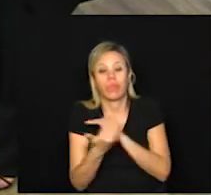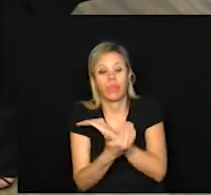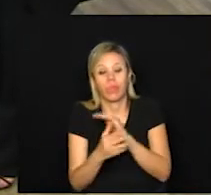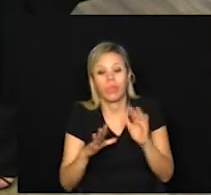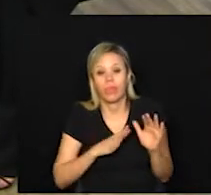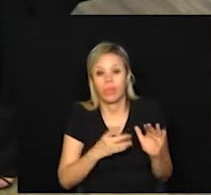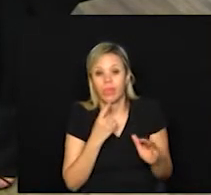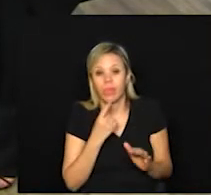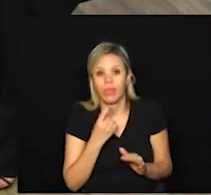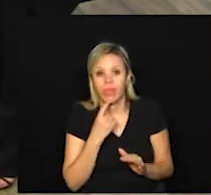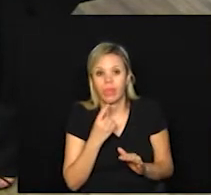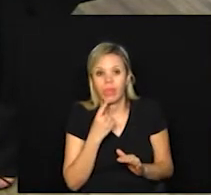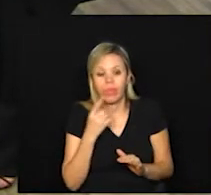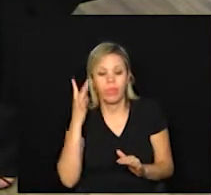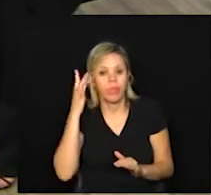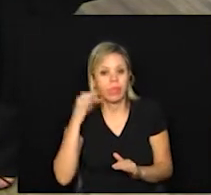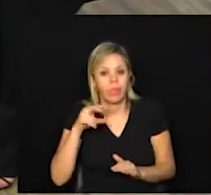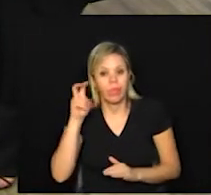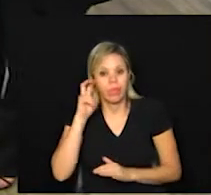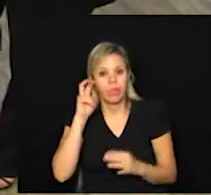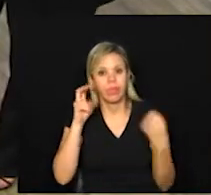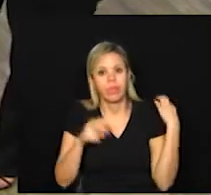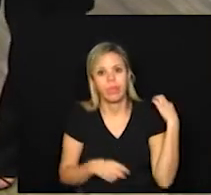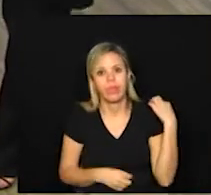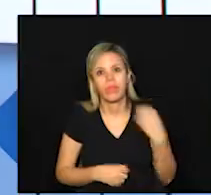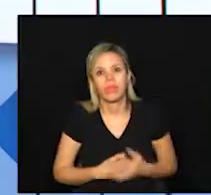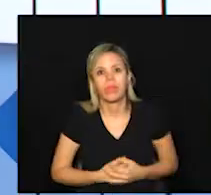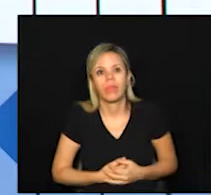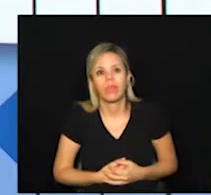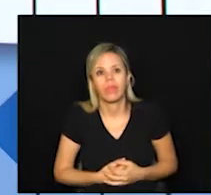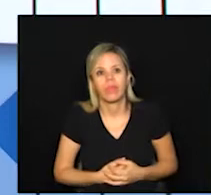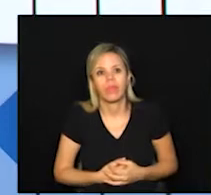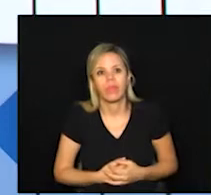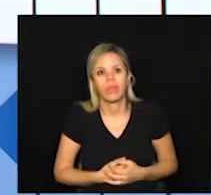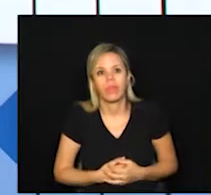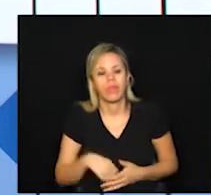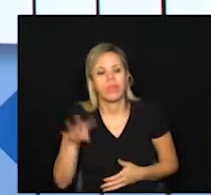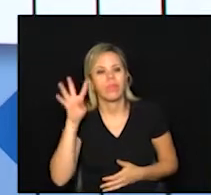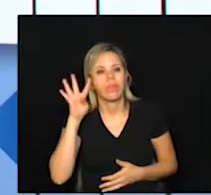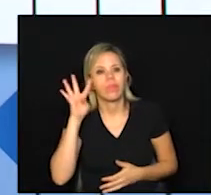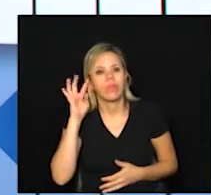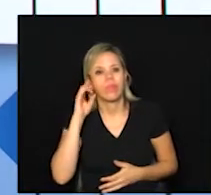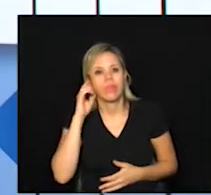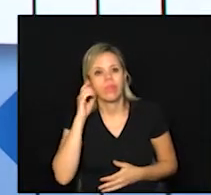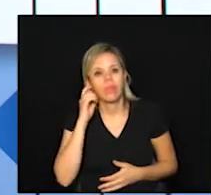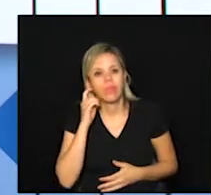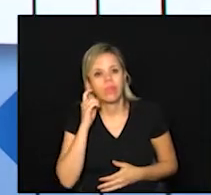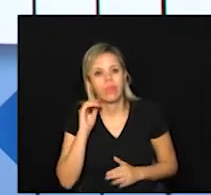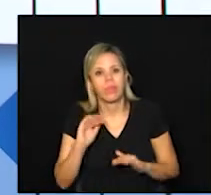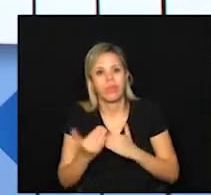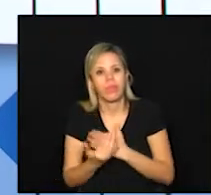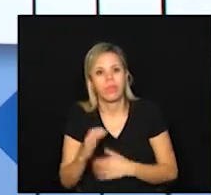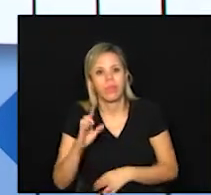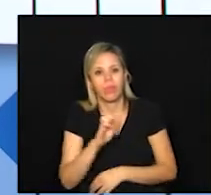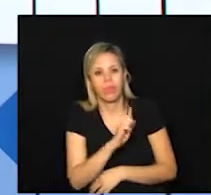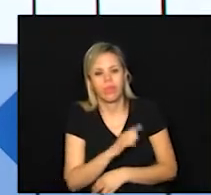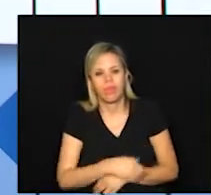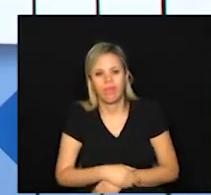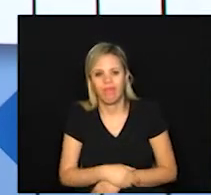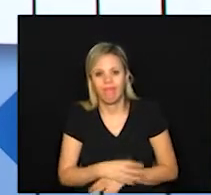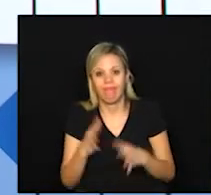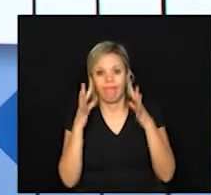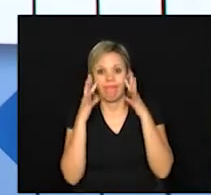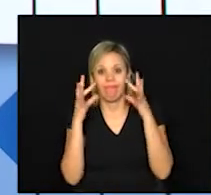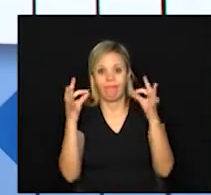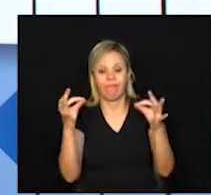de Campinas, amanhã e na quinta-feira. Isso mesmo. Nesta quarta-feira é ali na região do Campo Grande.